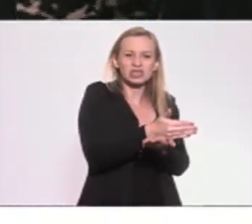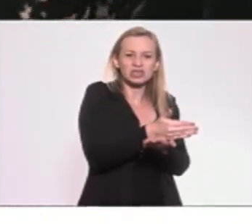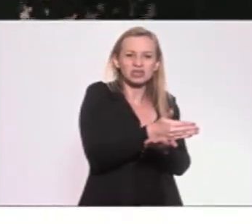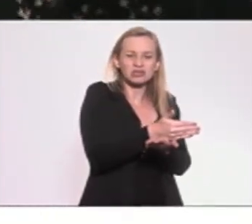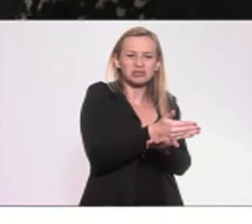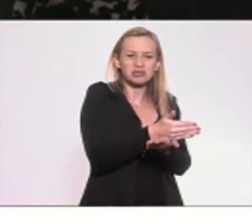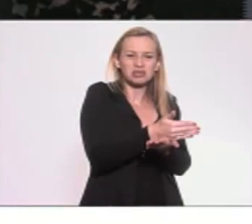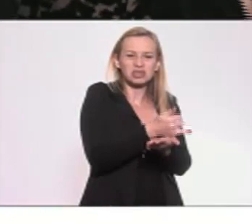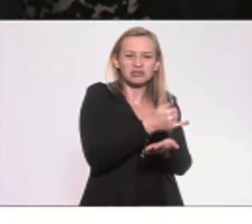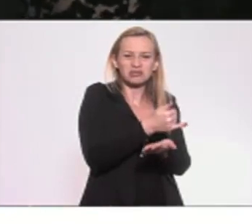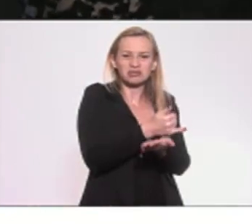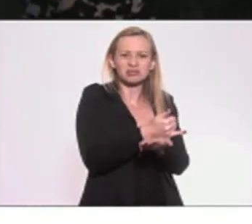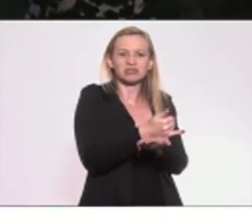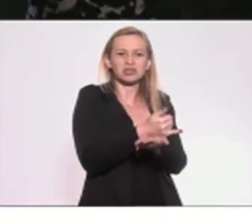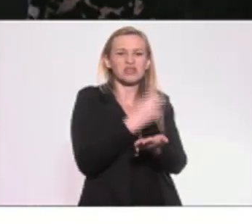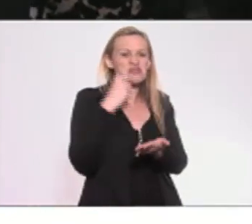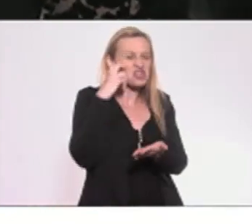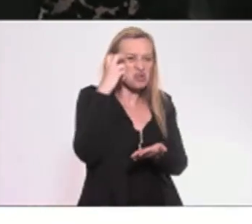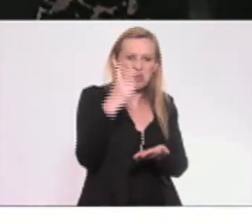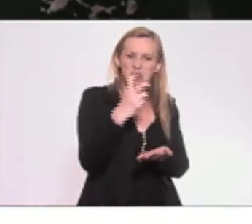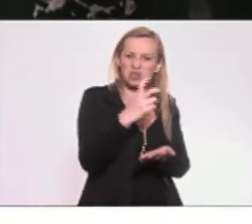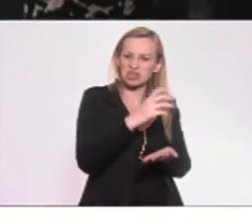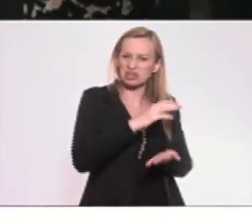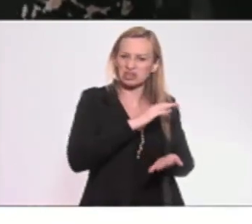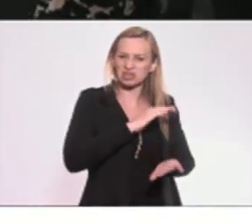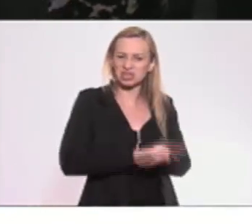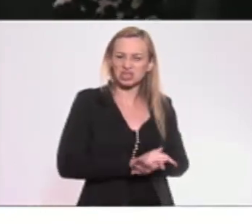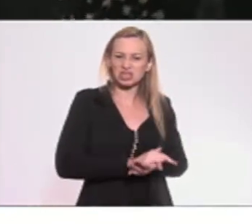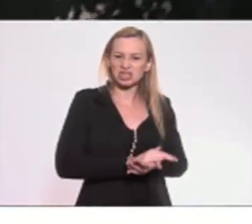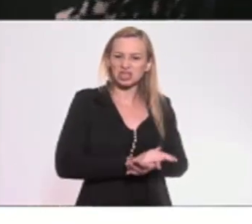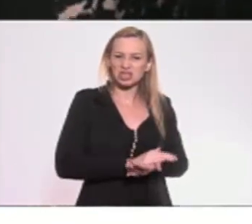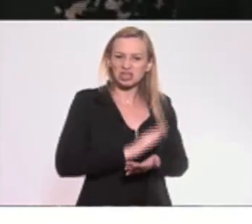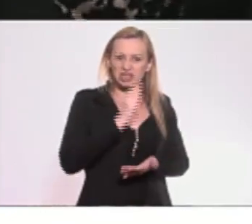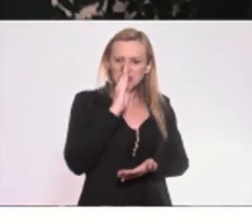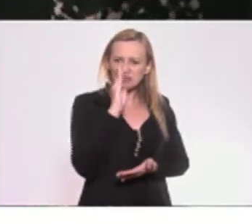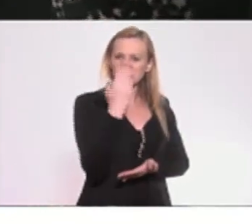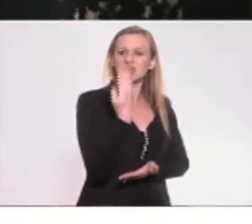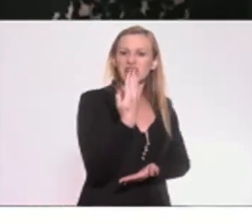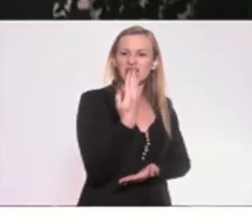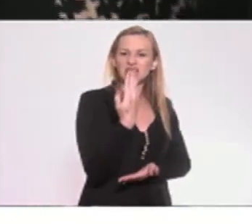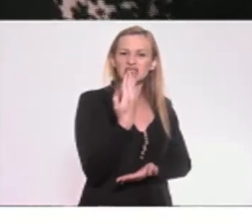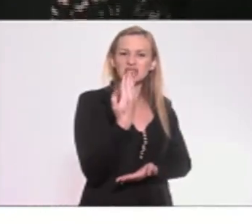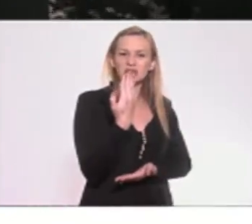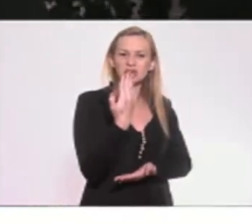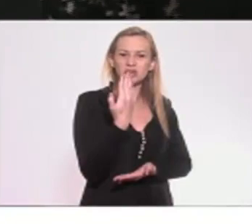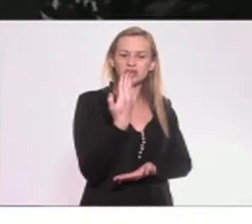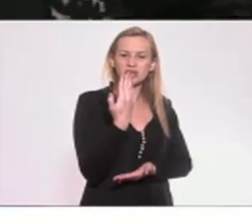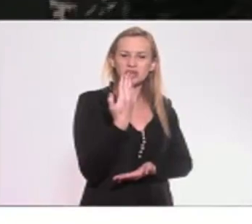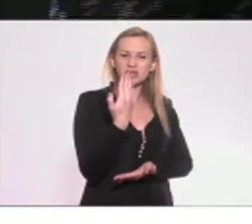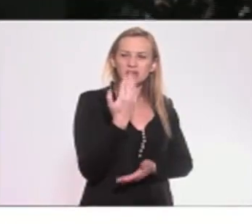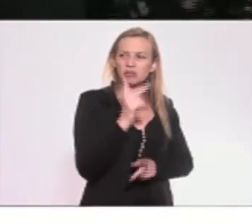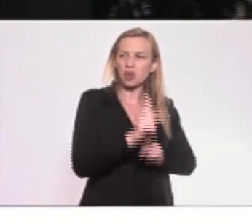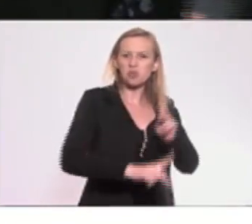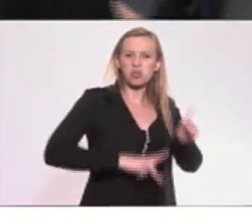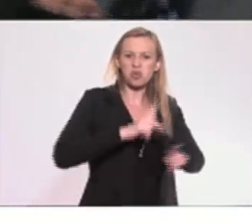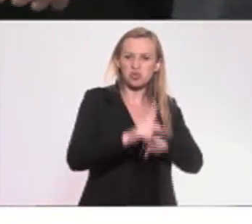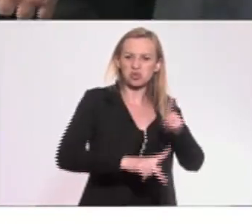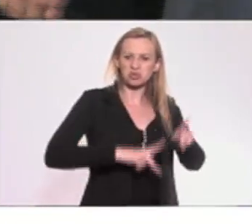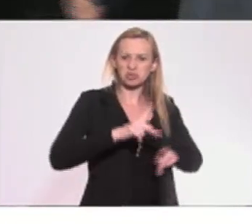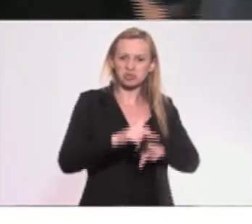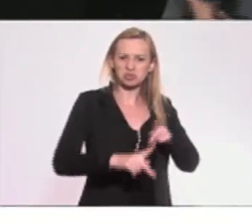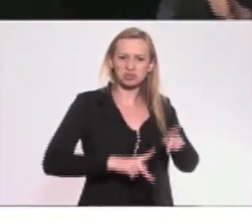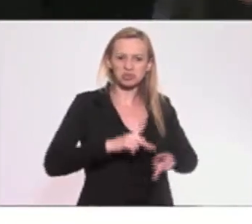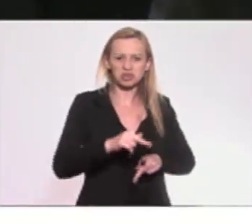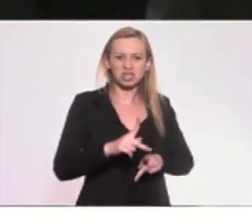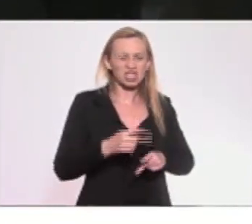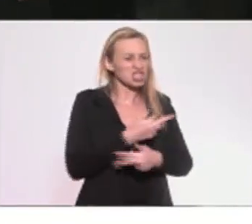desonestidade e ficassem de costas para o anseio da sociedade e